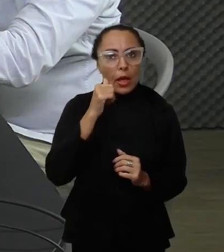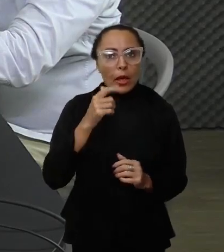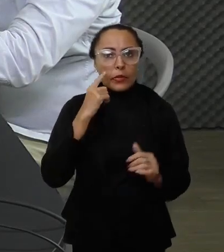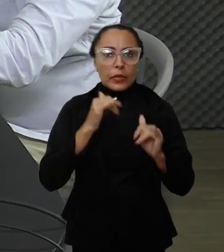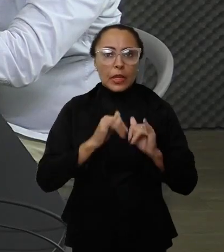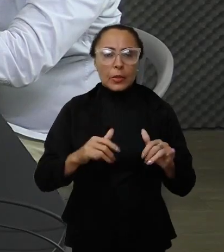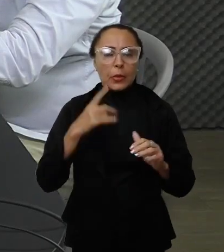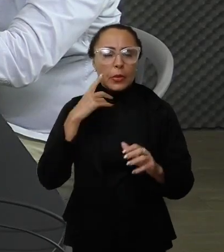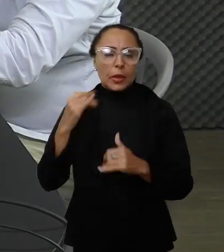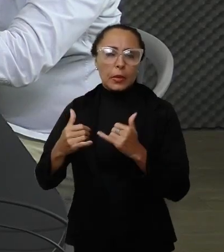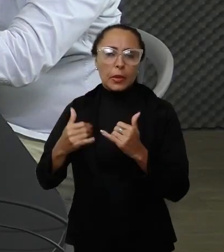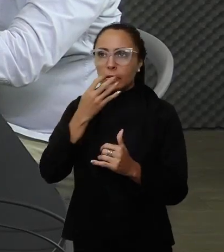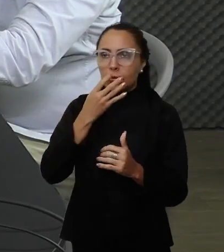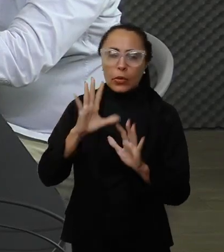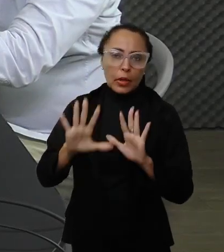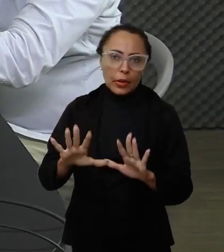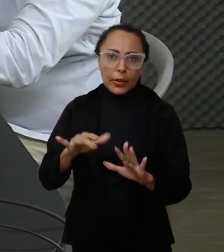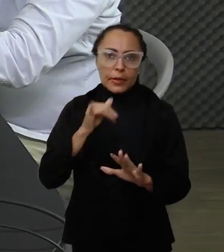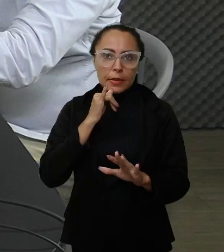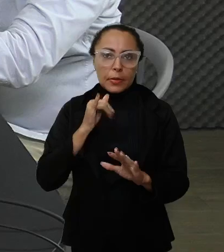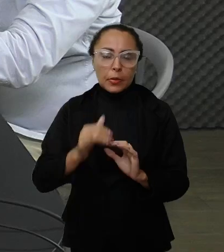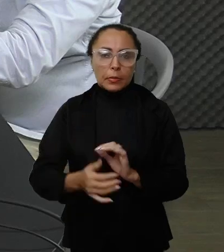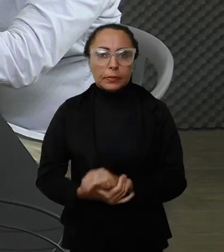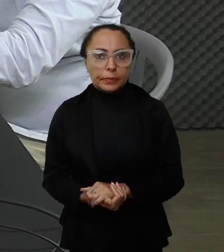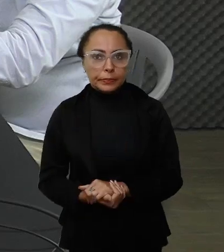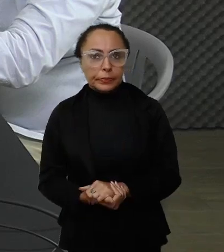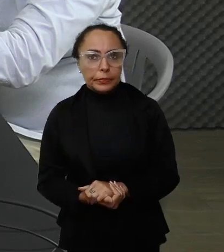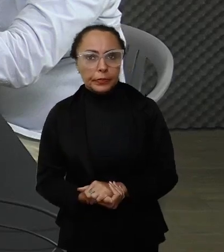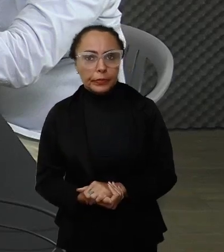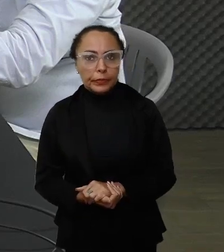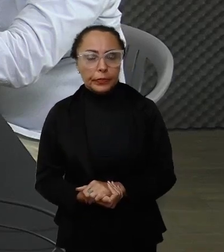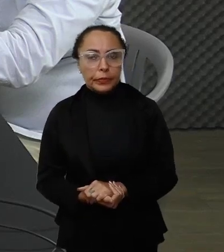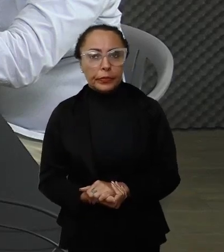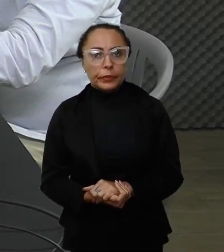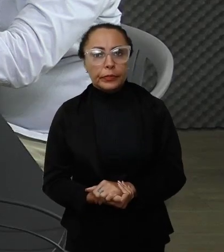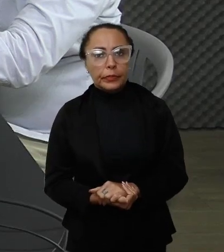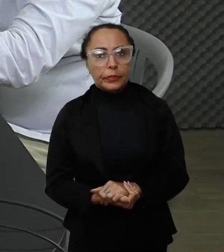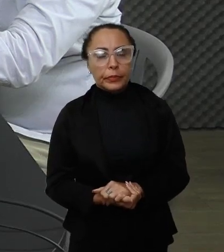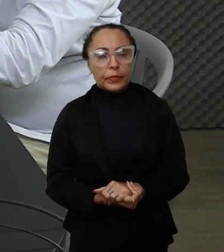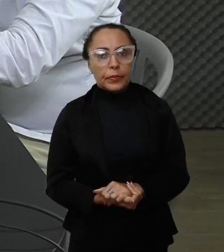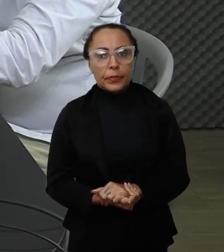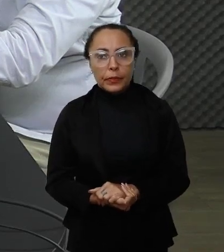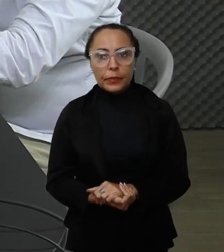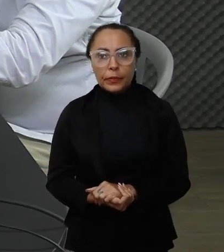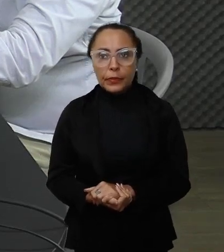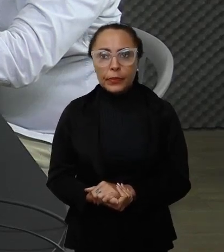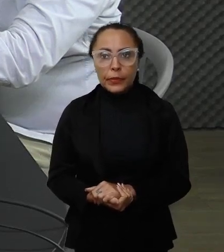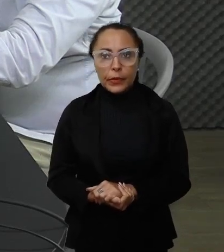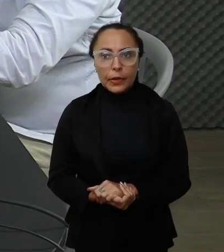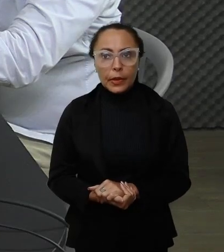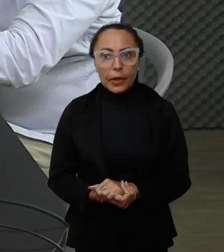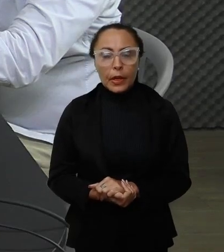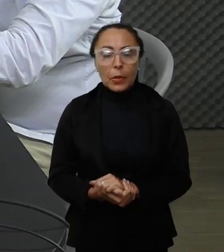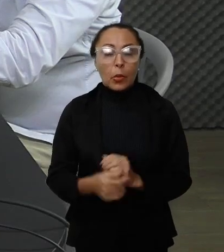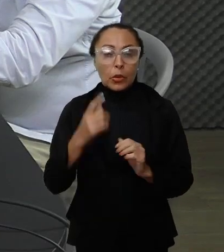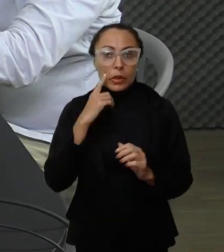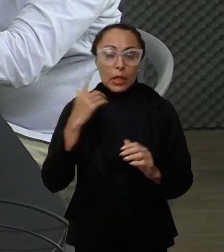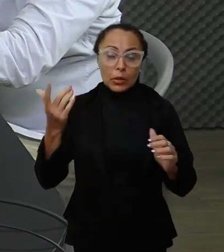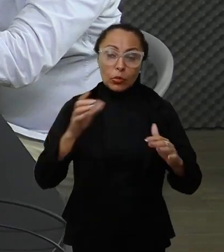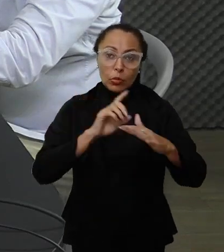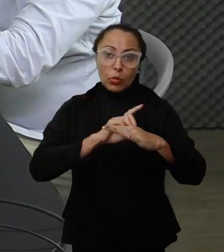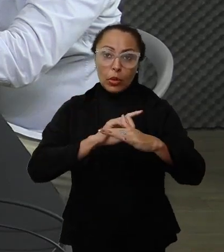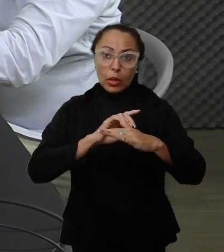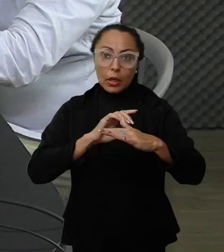com cachorro, sei lá, algo desse tipo. Aí isso é notícia, minha gente? Não, isso não é notícia. Porque viralizou numa rede social e